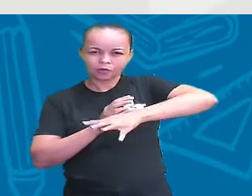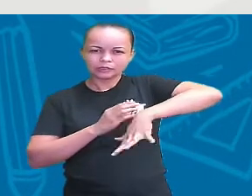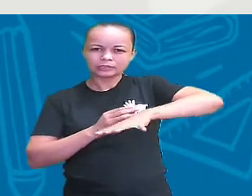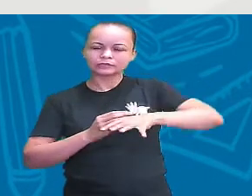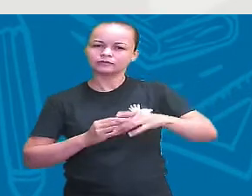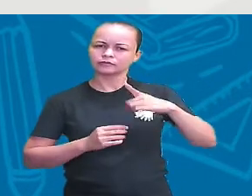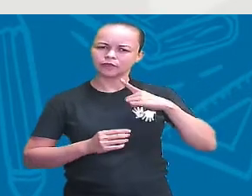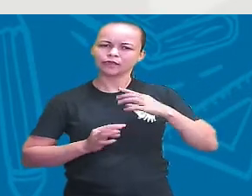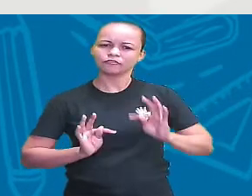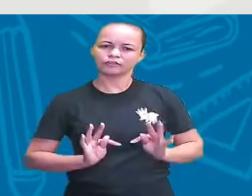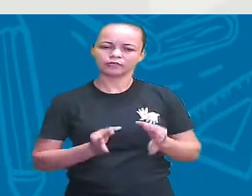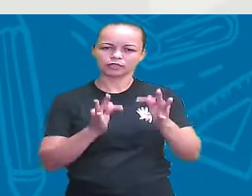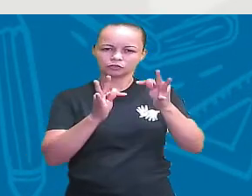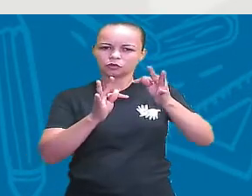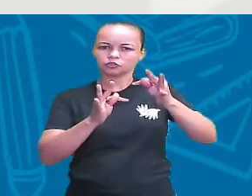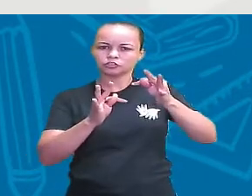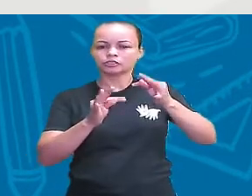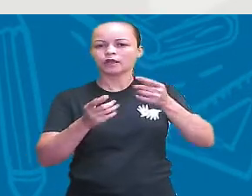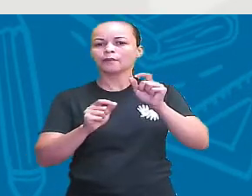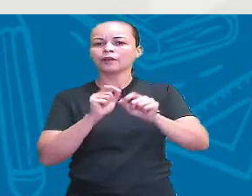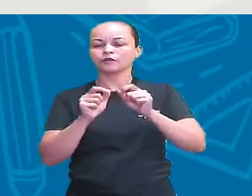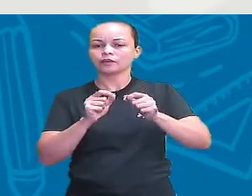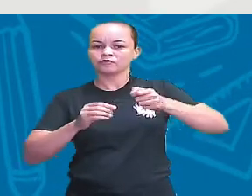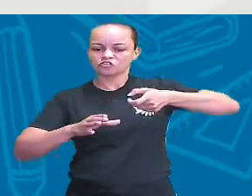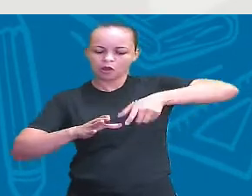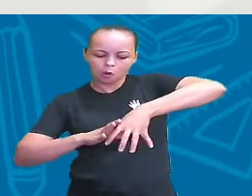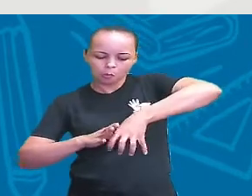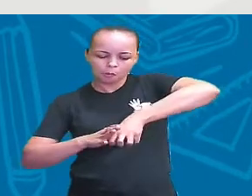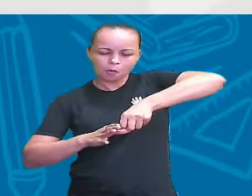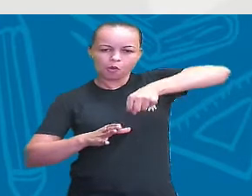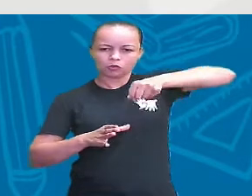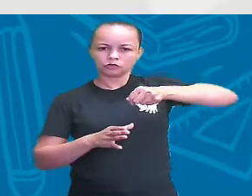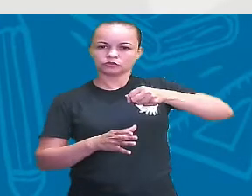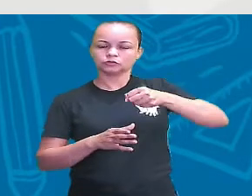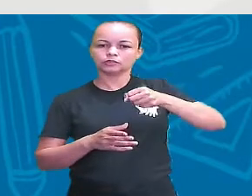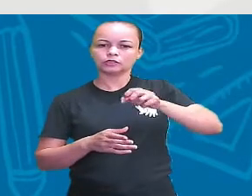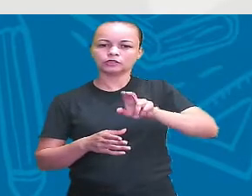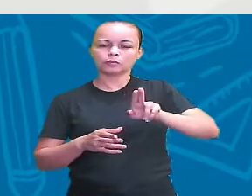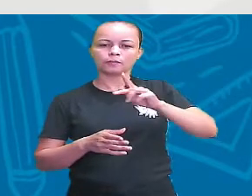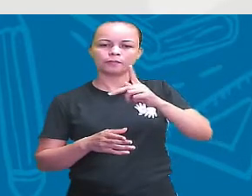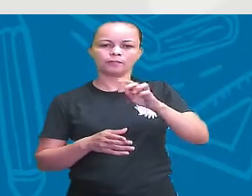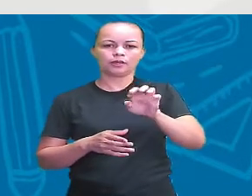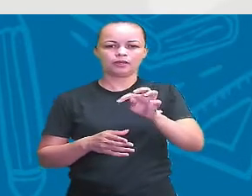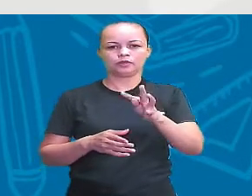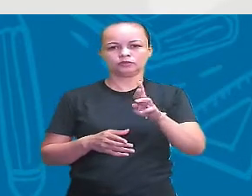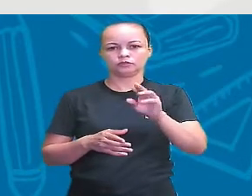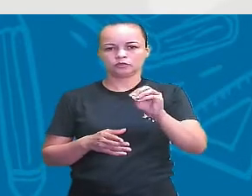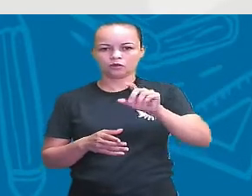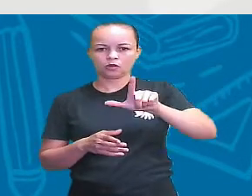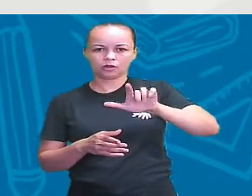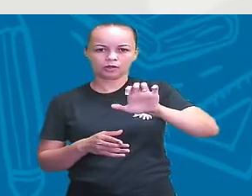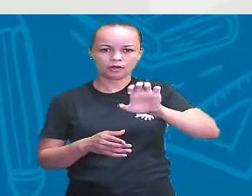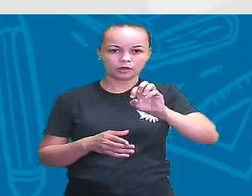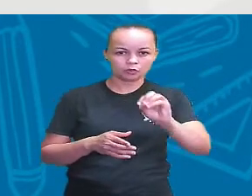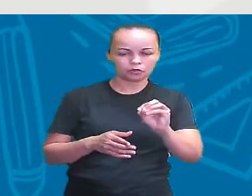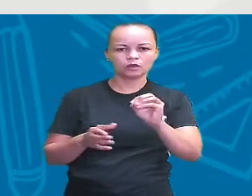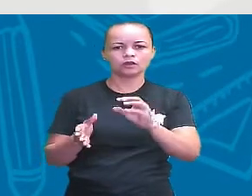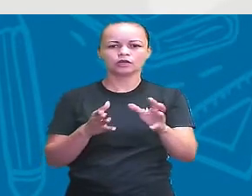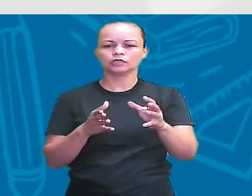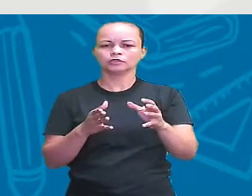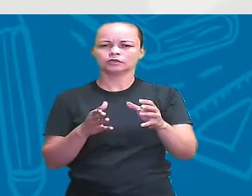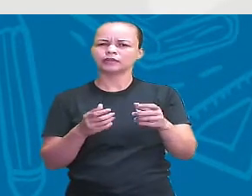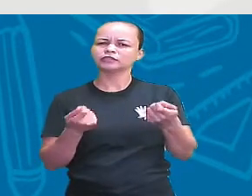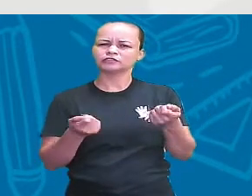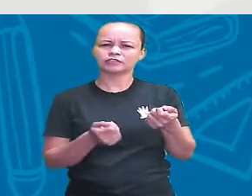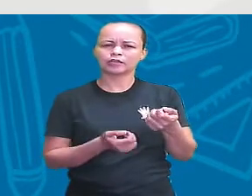por exemplo, para perfurar poços de petróleo. Então, tenha certeza, gente, que mesmo que aparentemente aquilo parece ser um